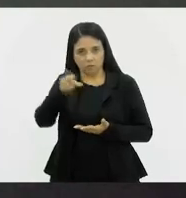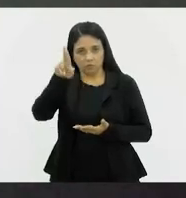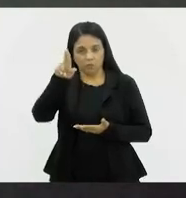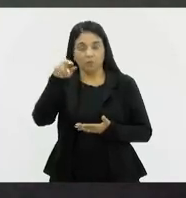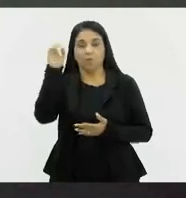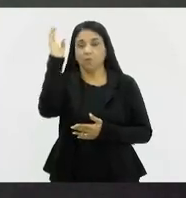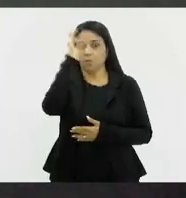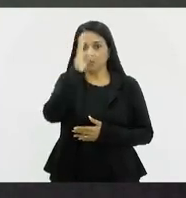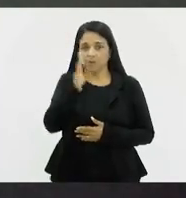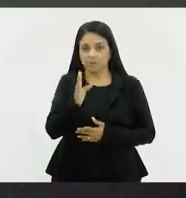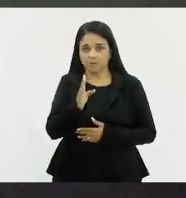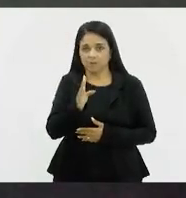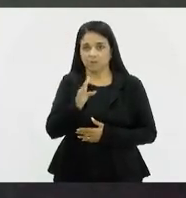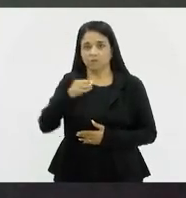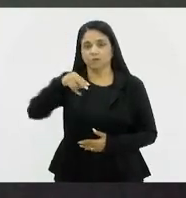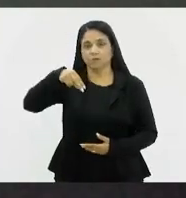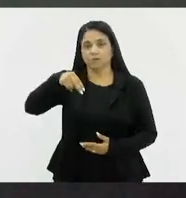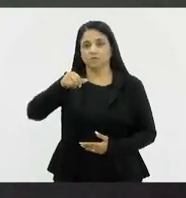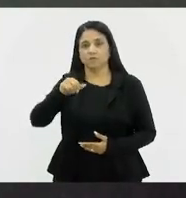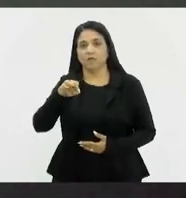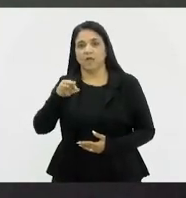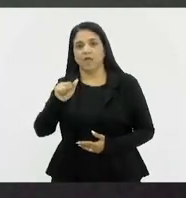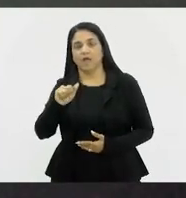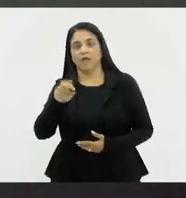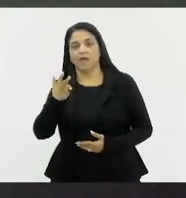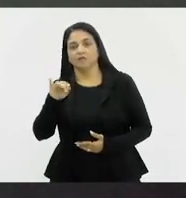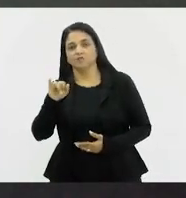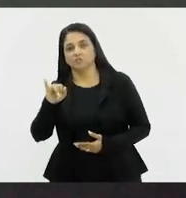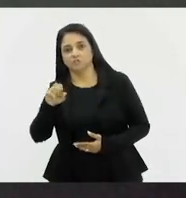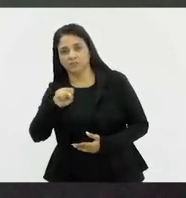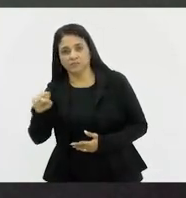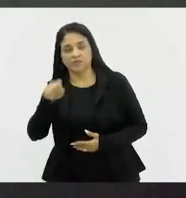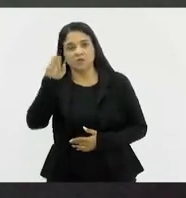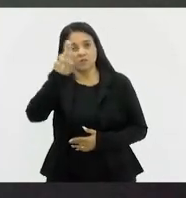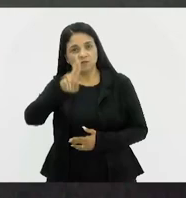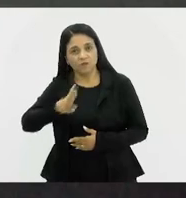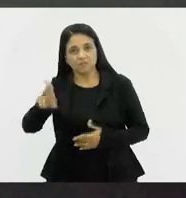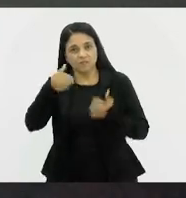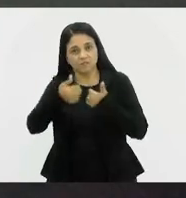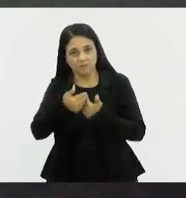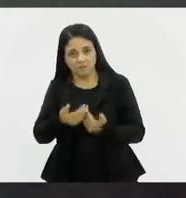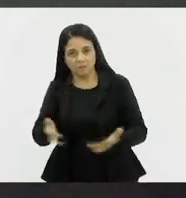sobre o UNATIS. As Universidades Abertas da Terceira Idade. Isso.